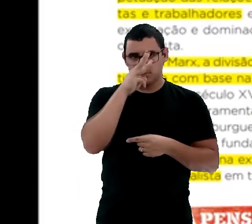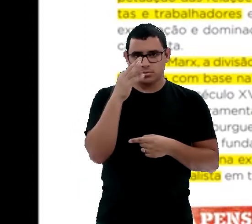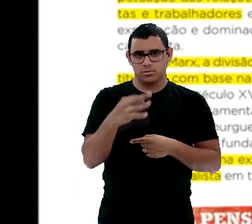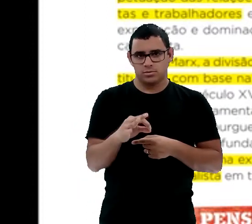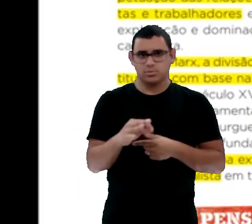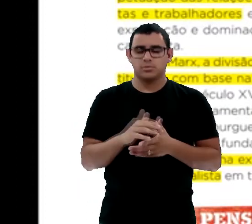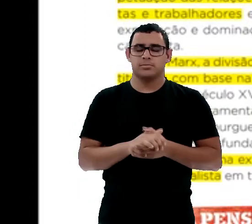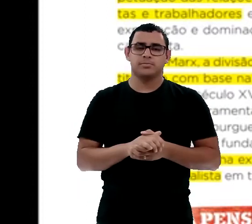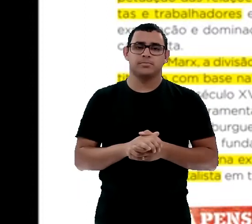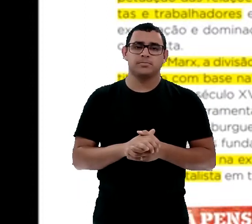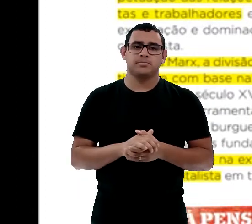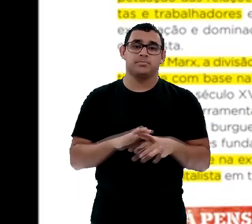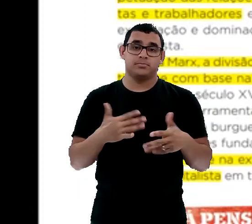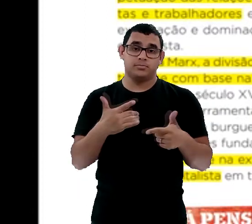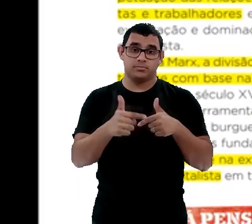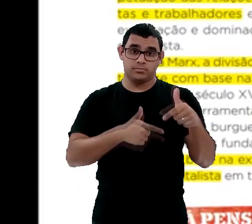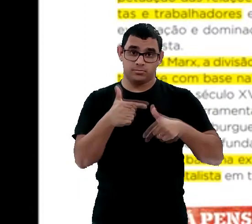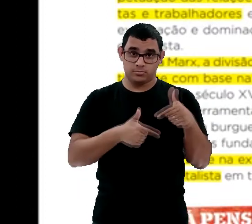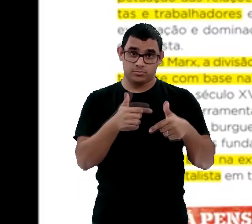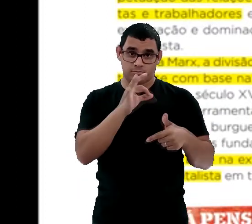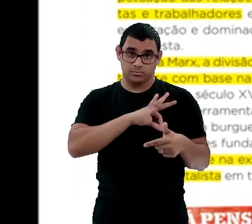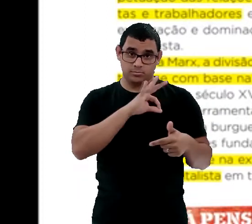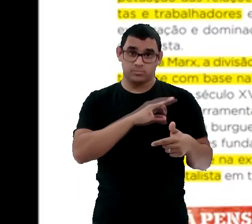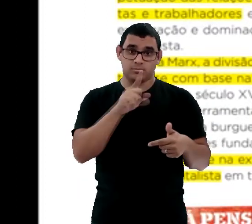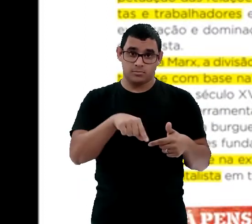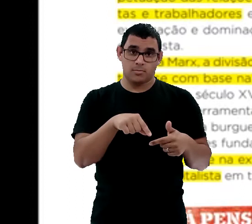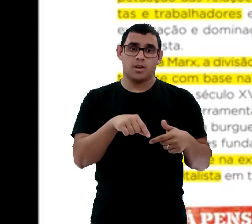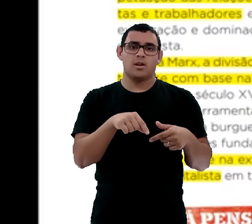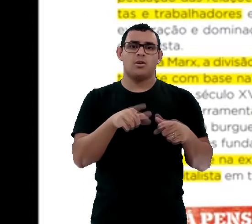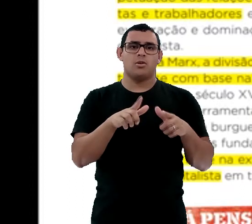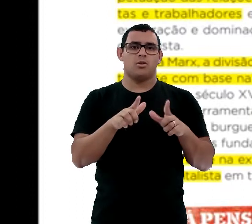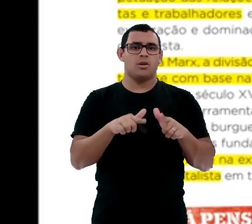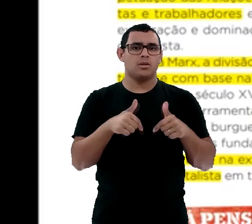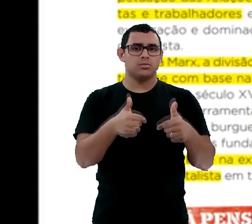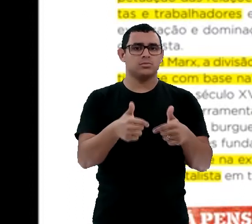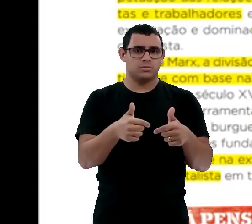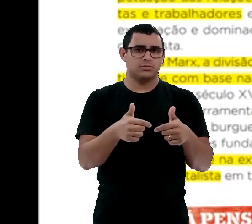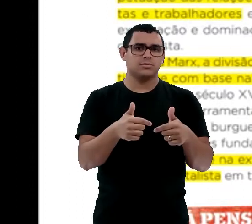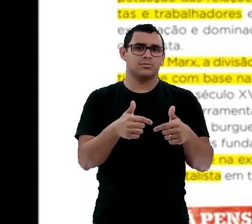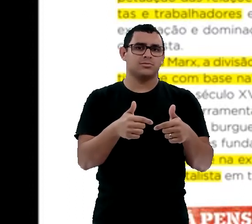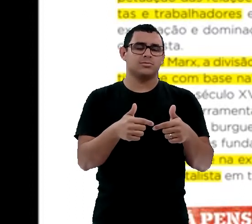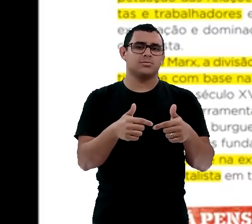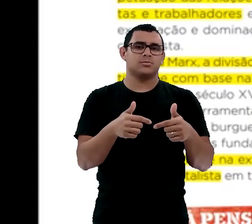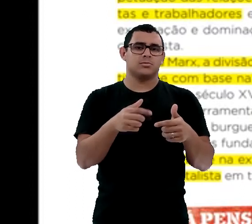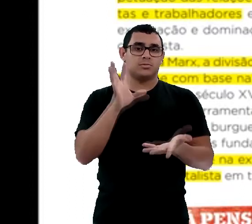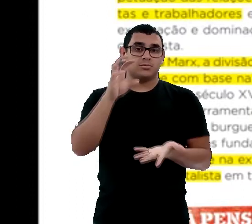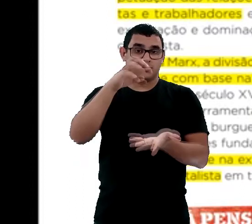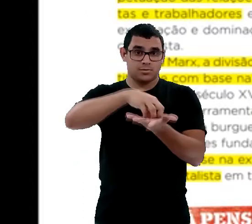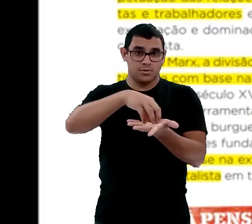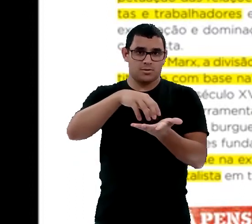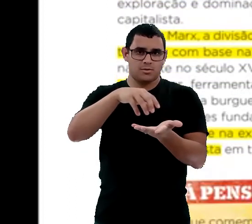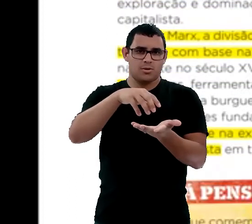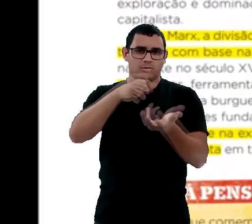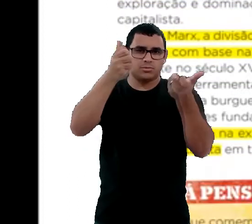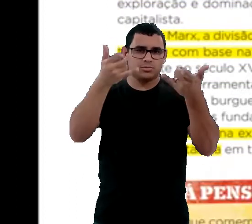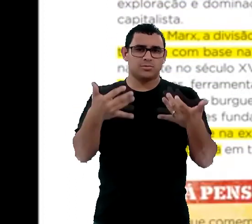dono de fábrica, não haveria o trabalhador. O trabalhador seria livre, segundo Marx. Se organizou como